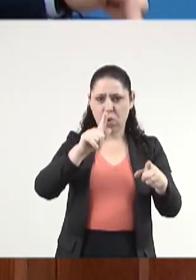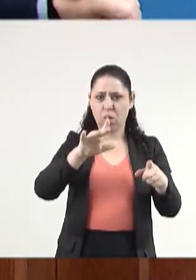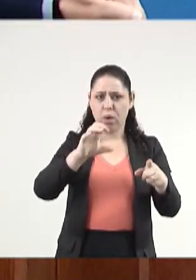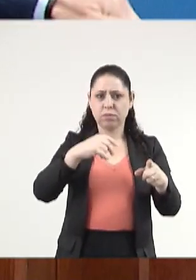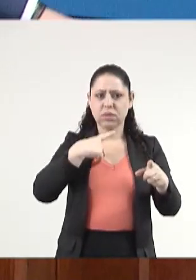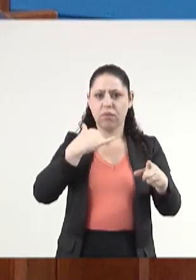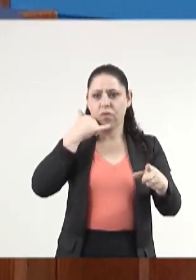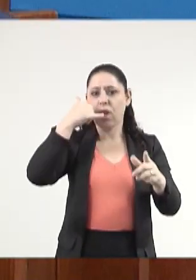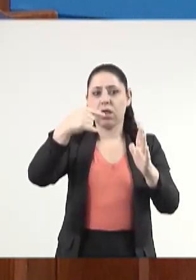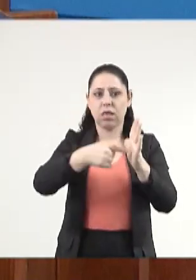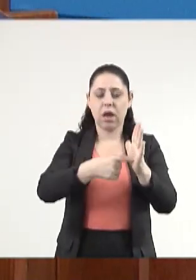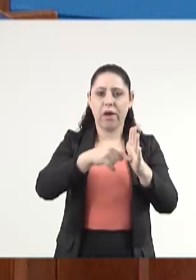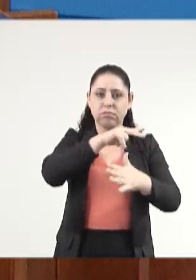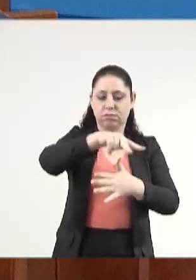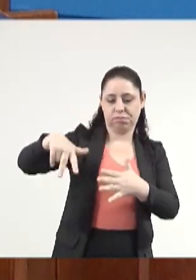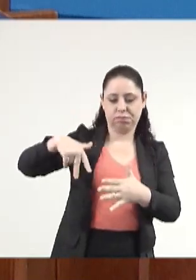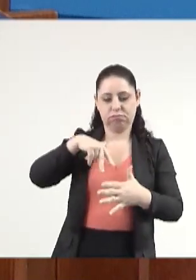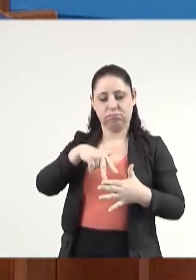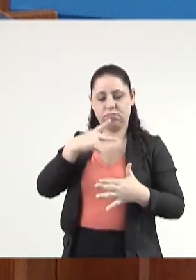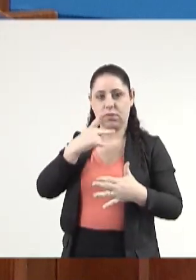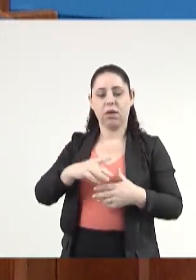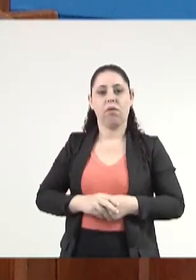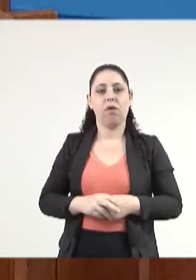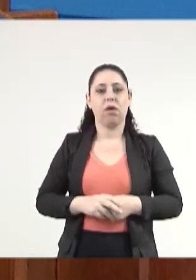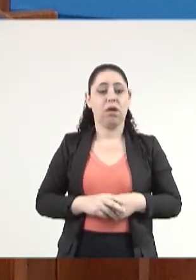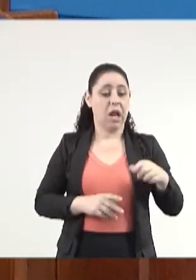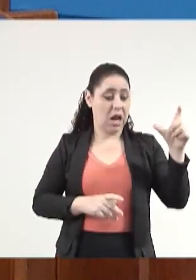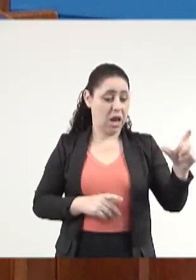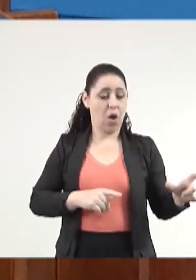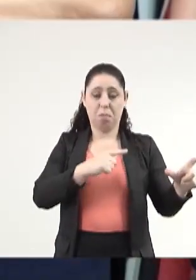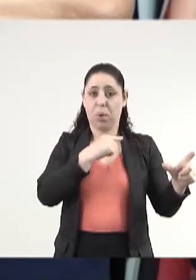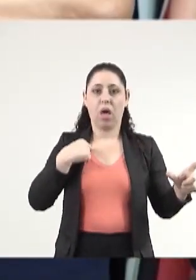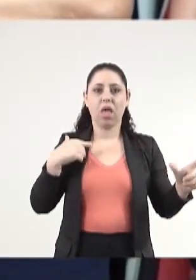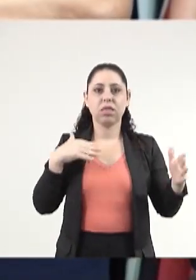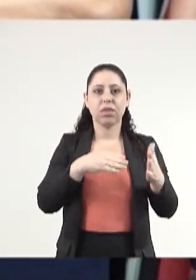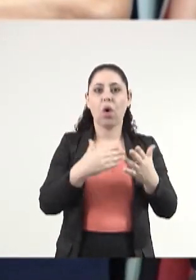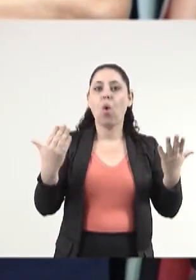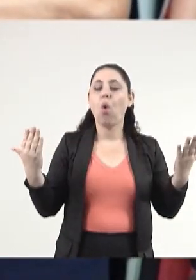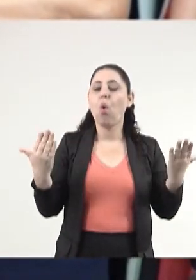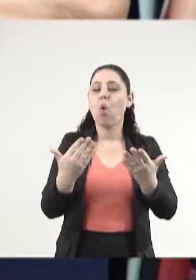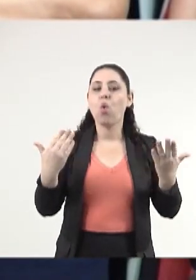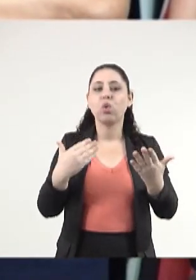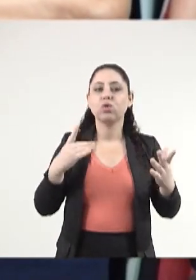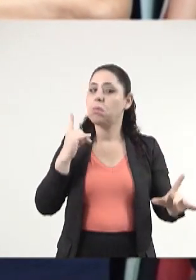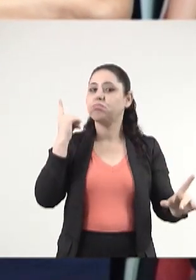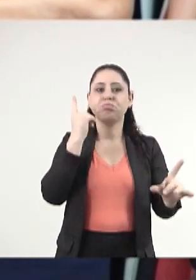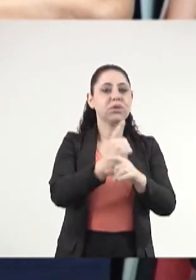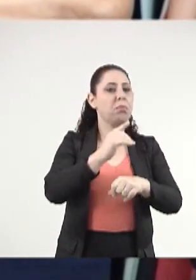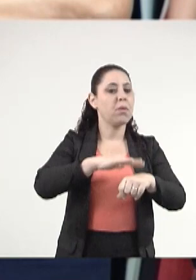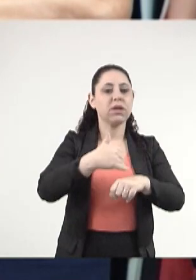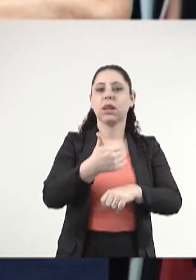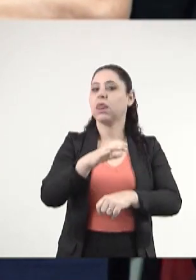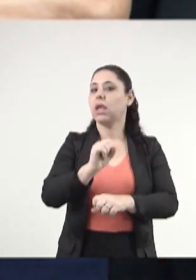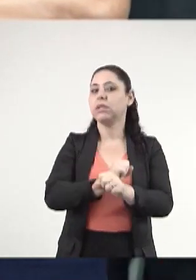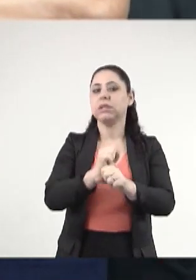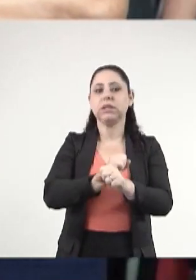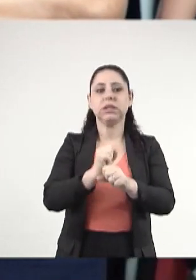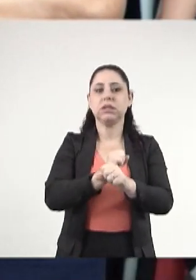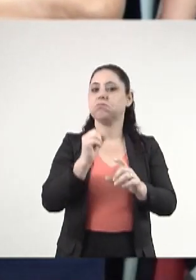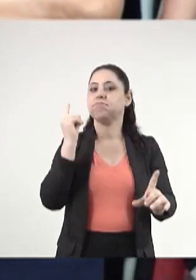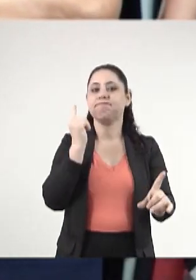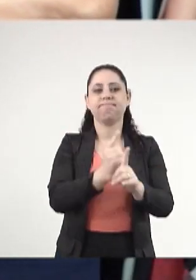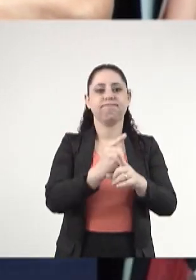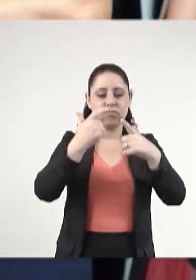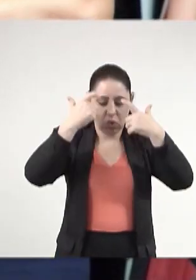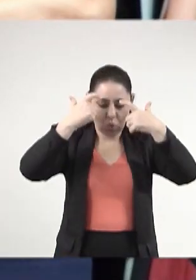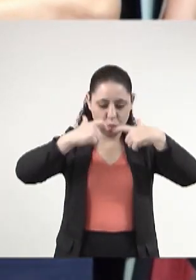eu denunciei aqui dessa tribuna? Ele foi assassinado, até hoje o corpo dele não foi encontrado, isso tem mais de 10 anos.